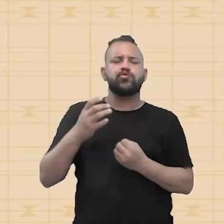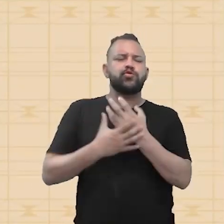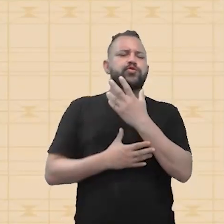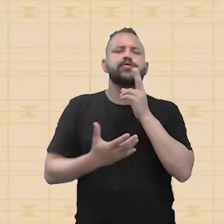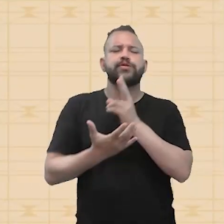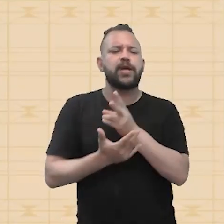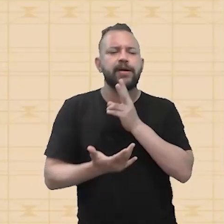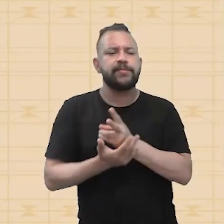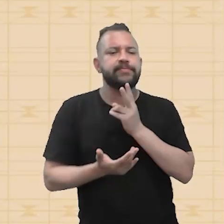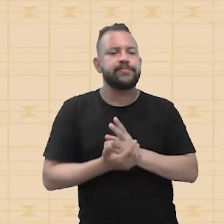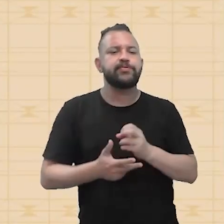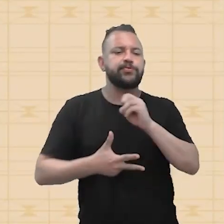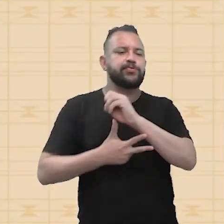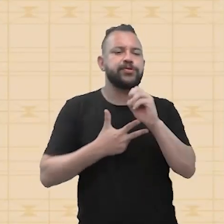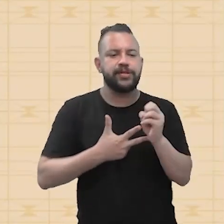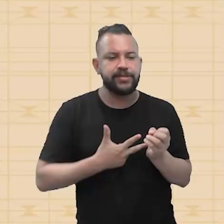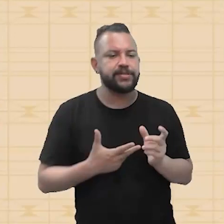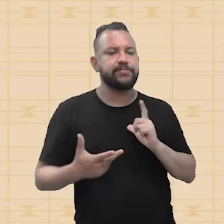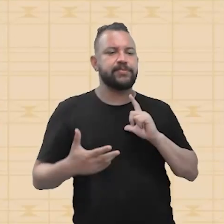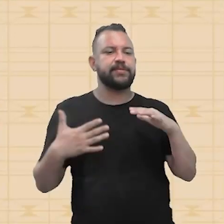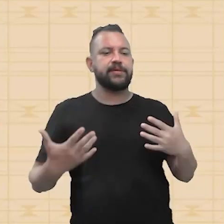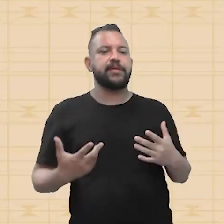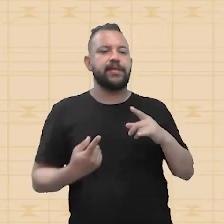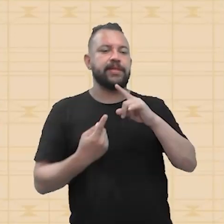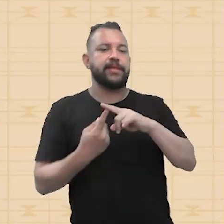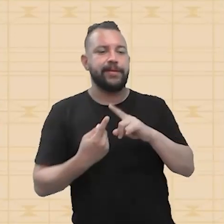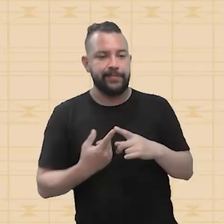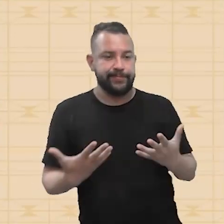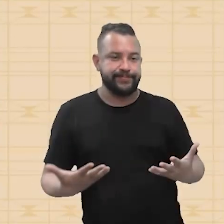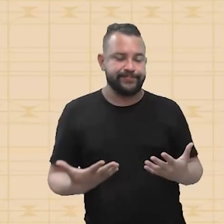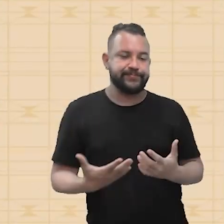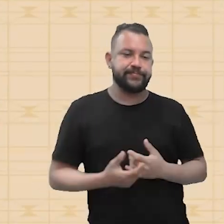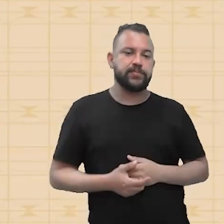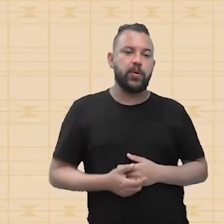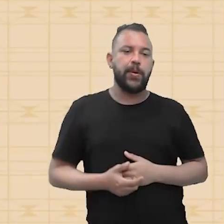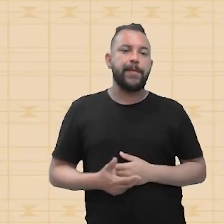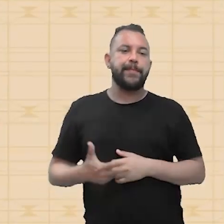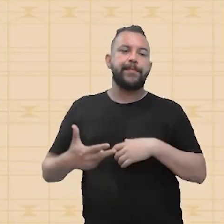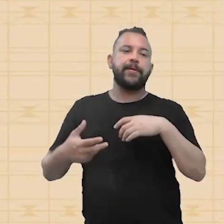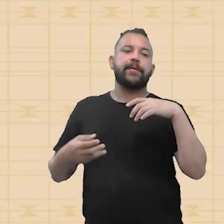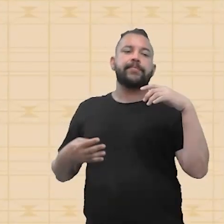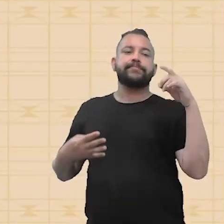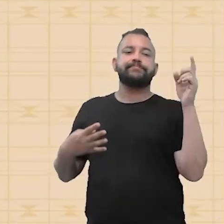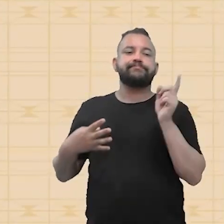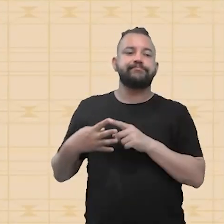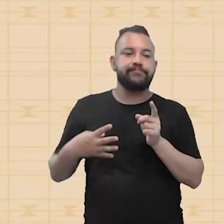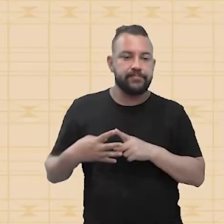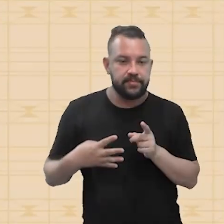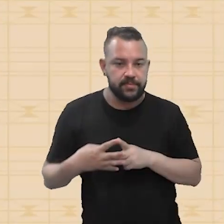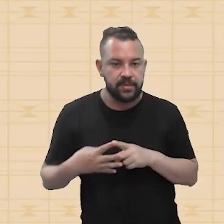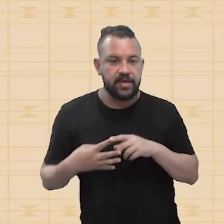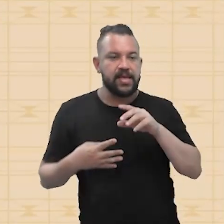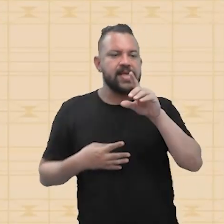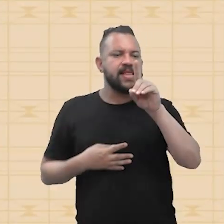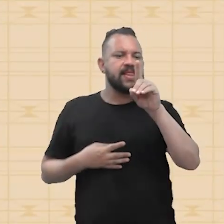muita frequência no Enem. A primeira, a variação